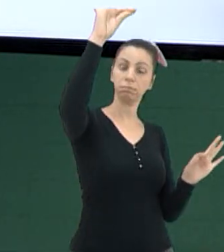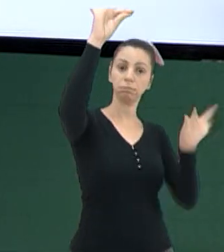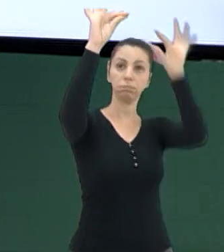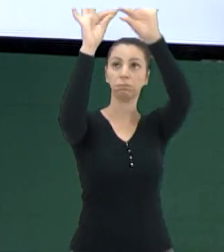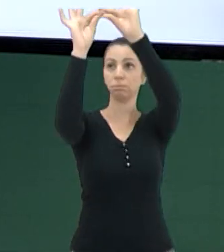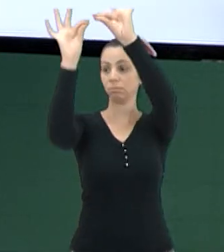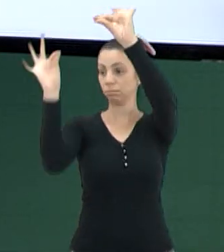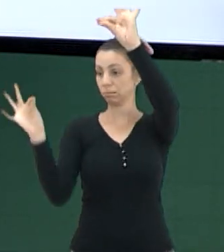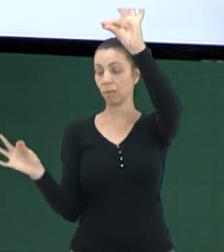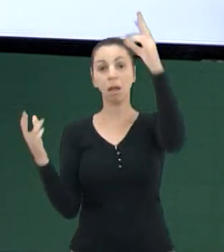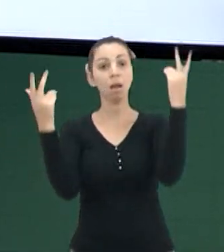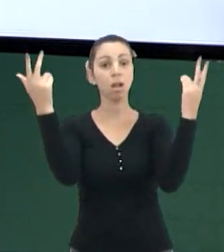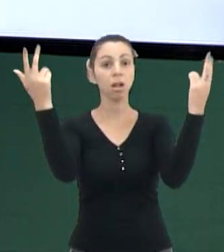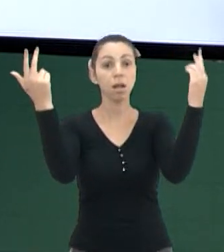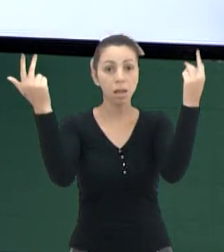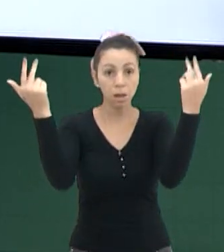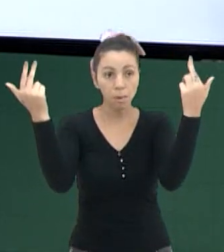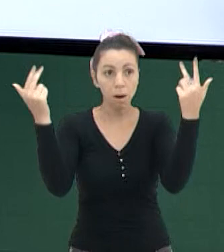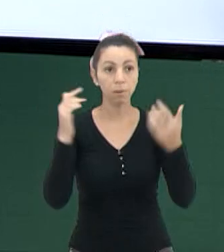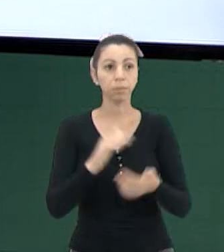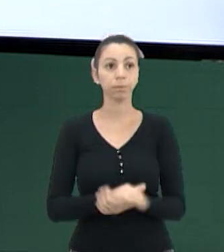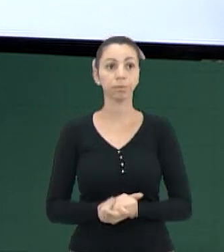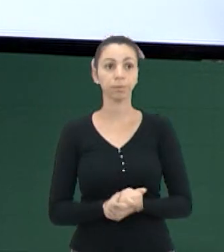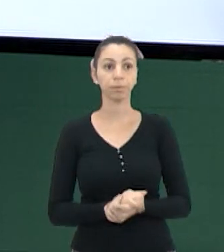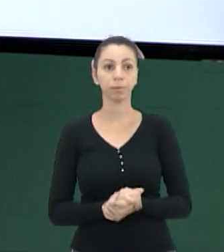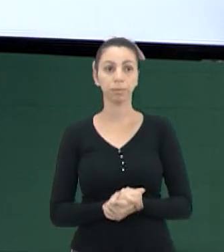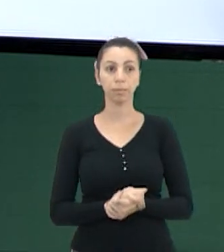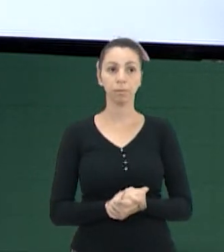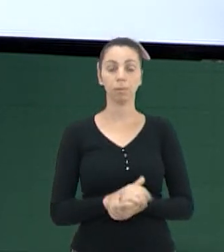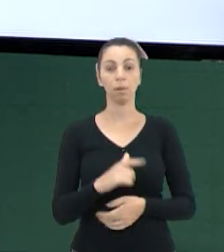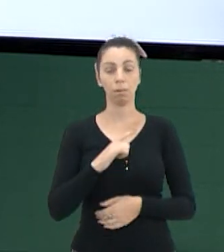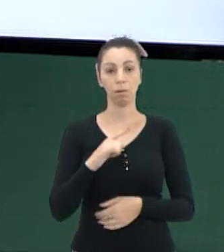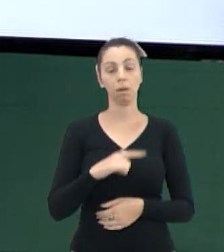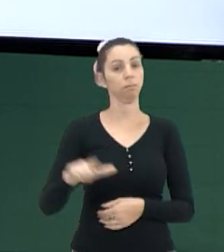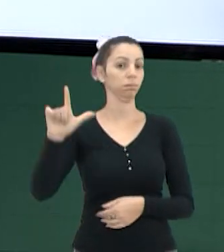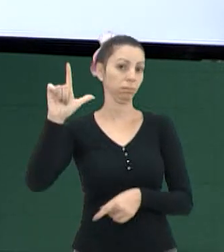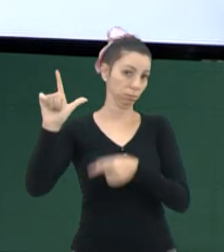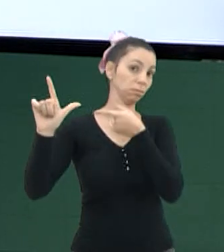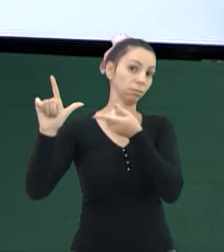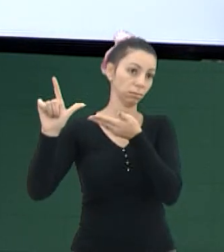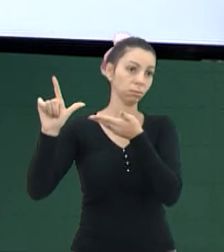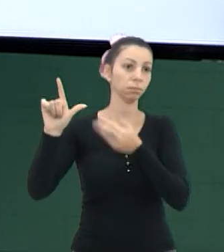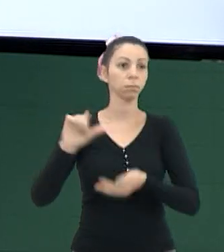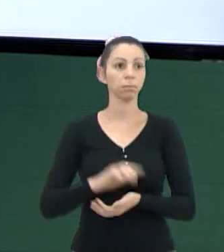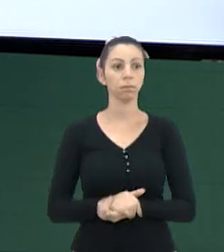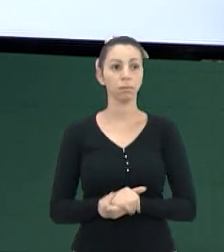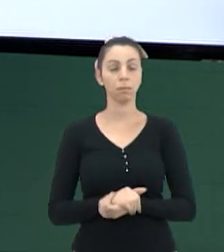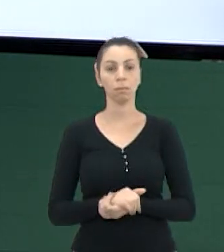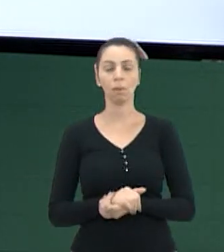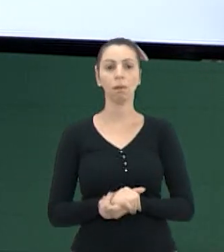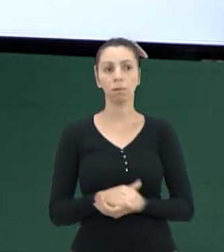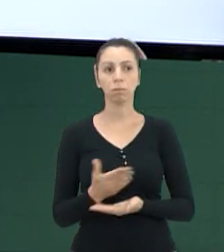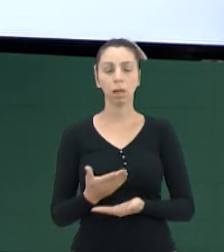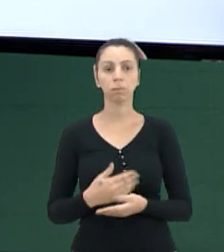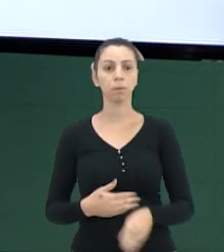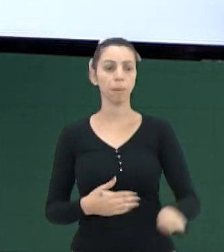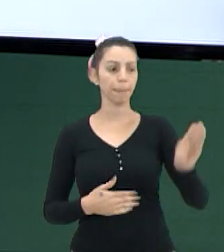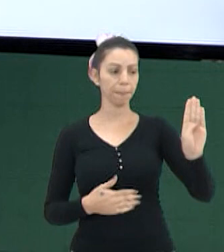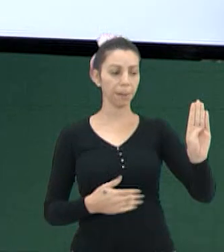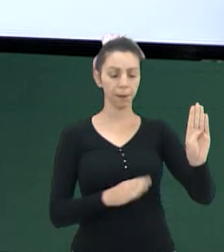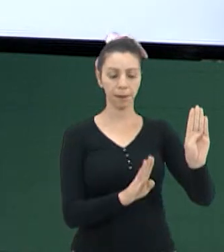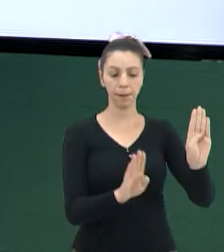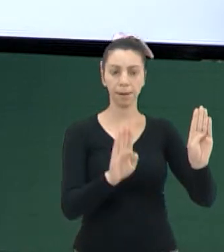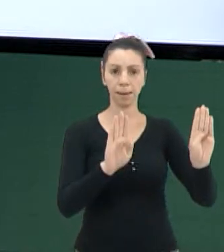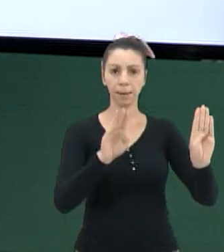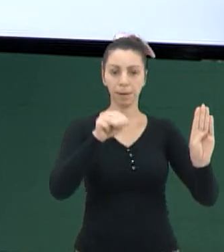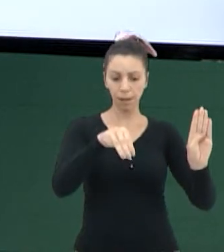lado AC. Qual que é o caso? Eu já tenho um lado. O lado BM vai